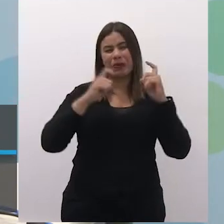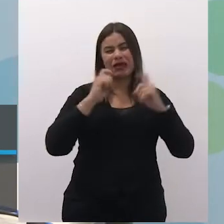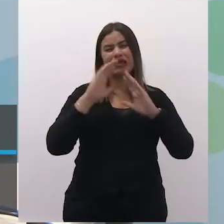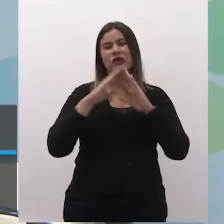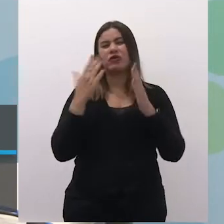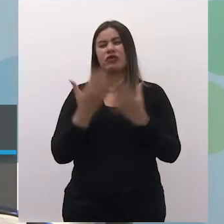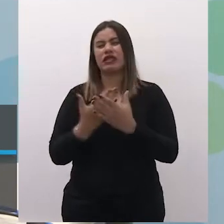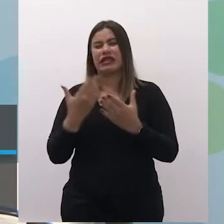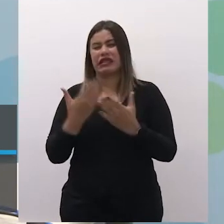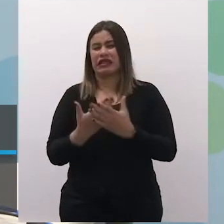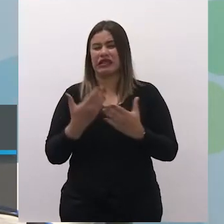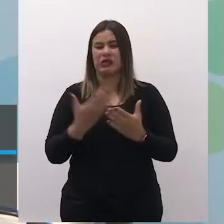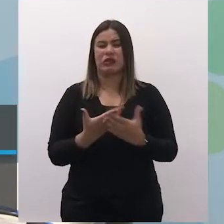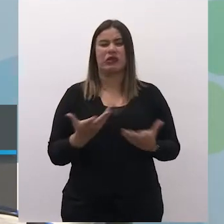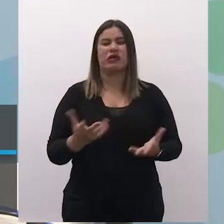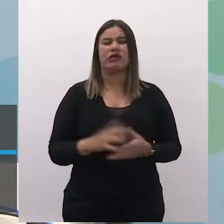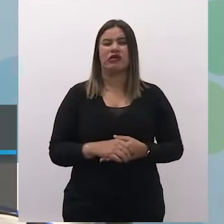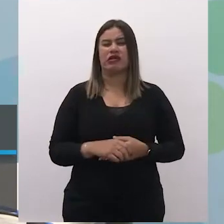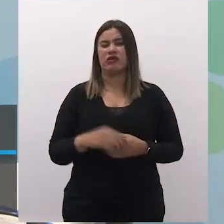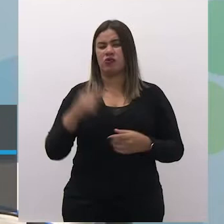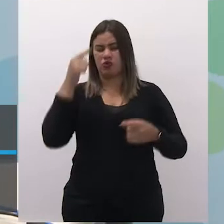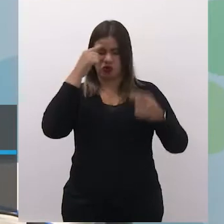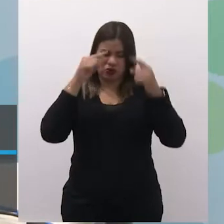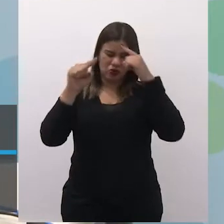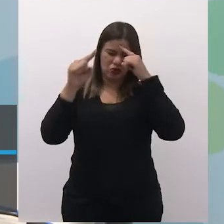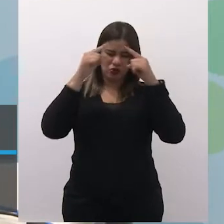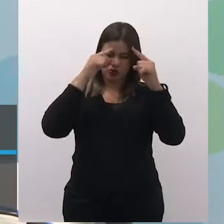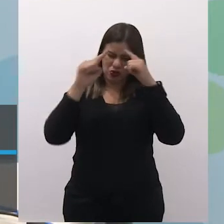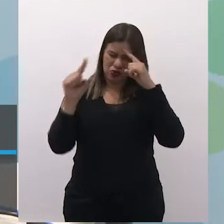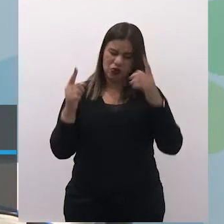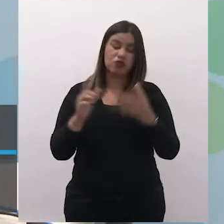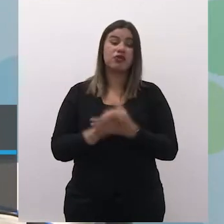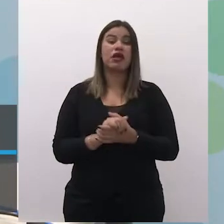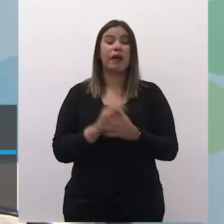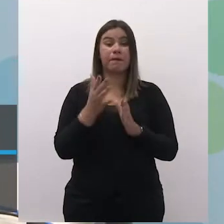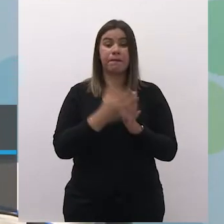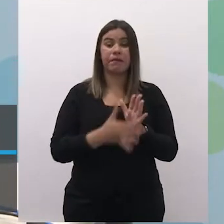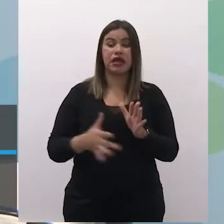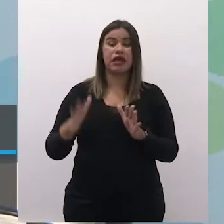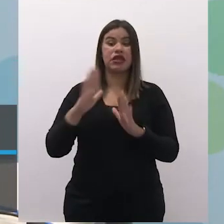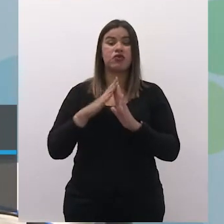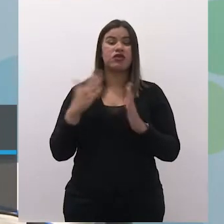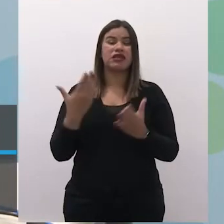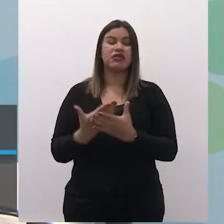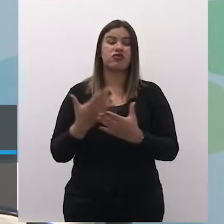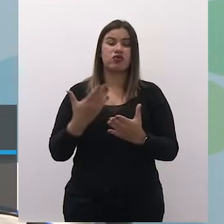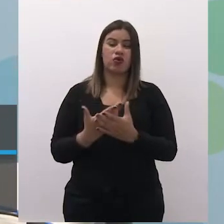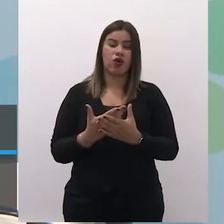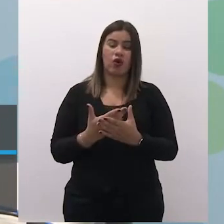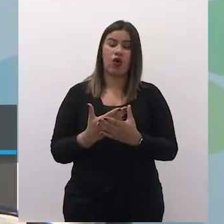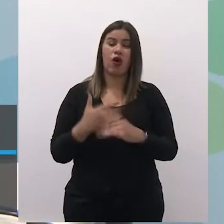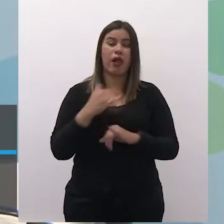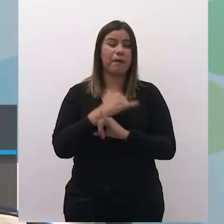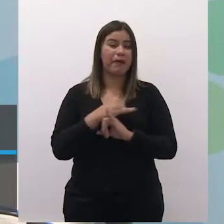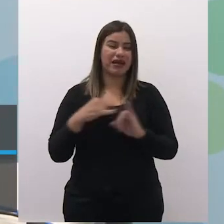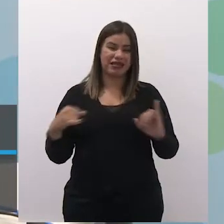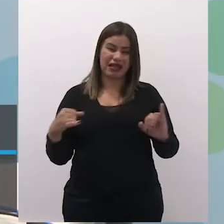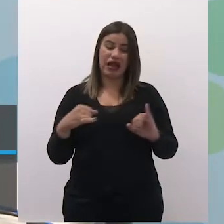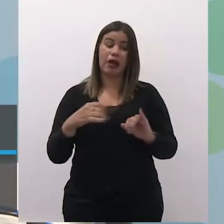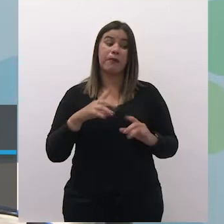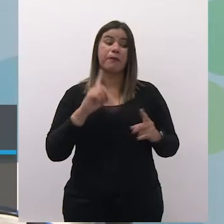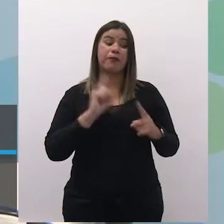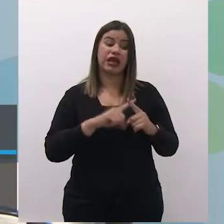A dúvida, exatamente. É um momento em que na escola ele passou dos anos